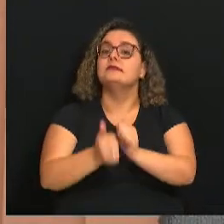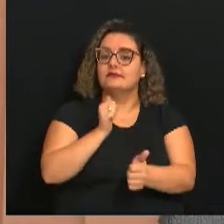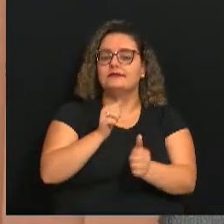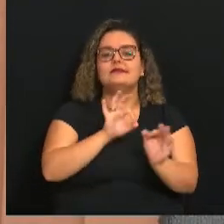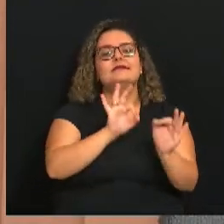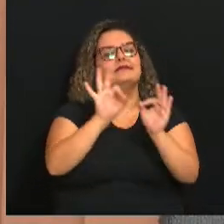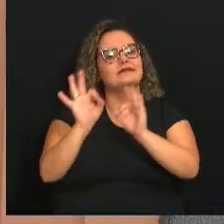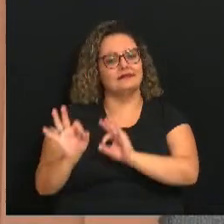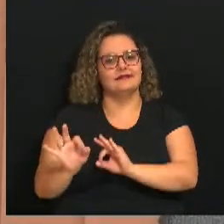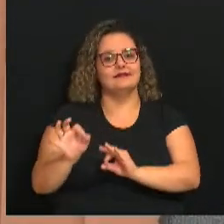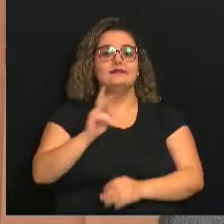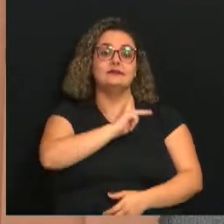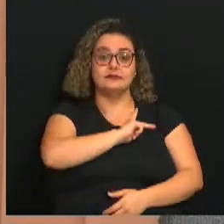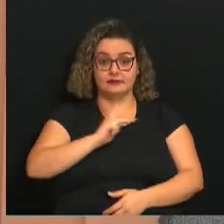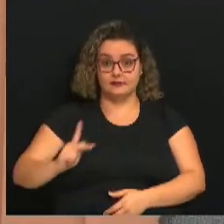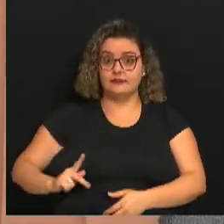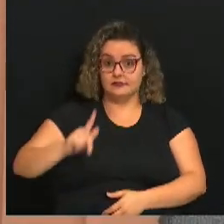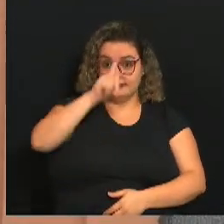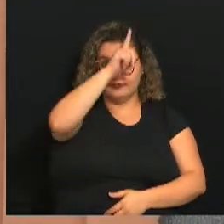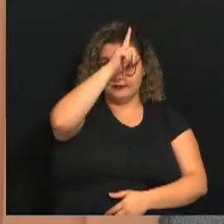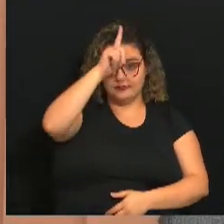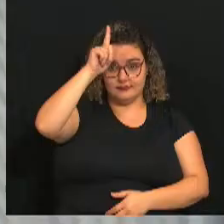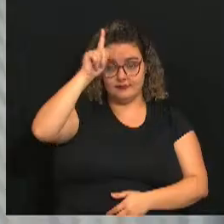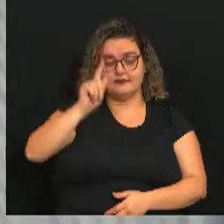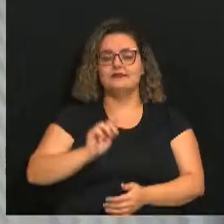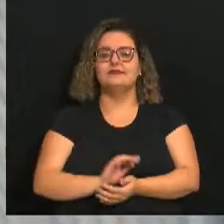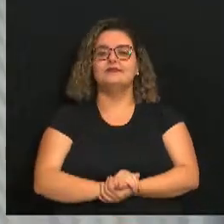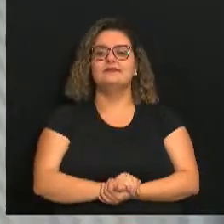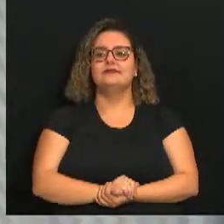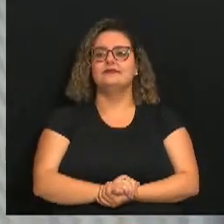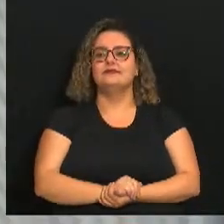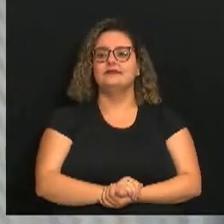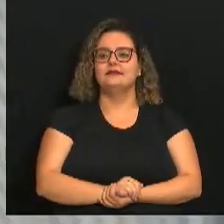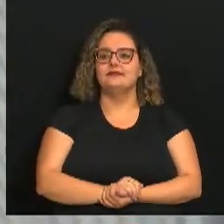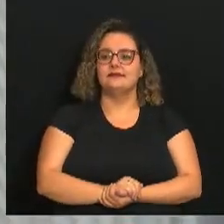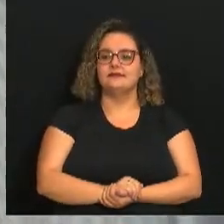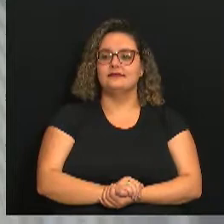na presidência do vereador Gustavo Peta.